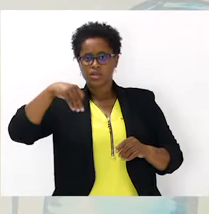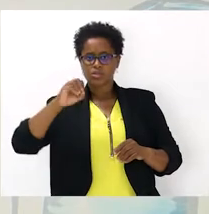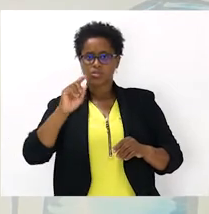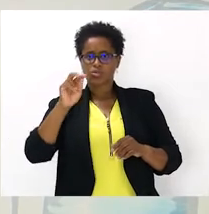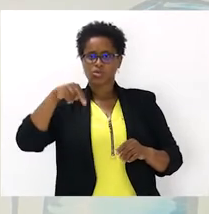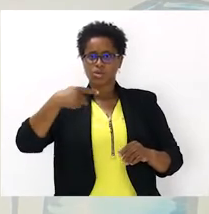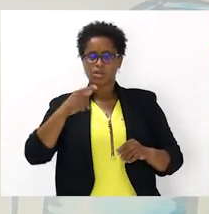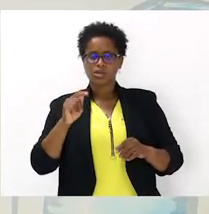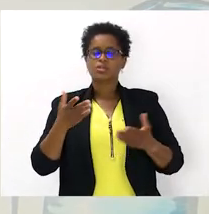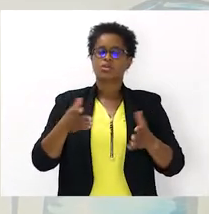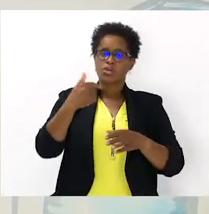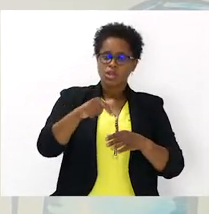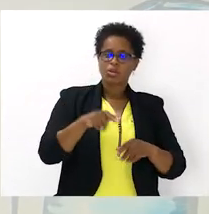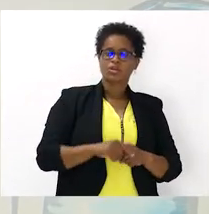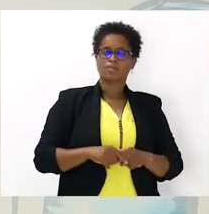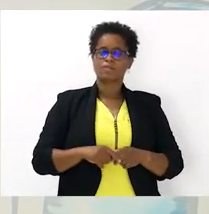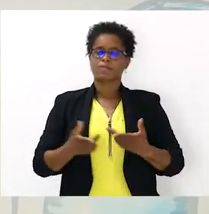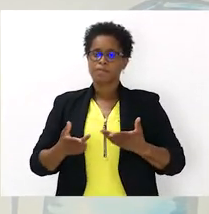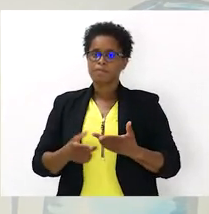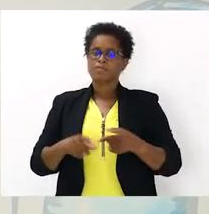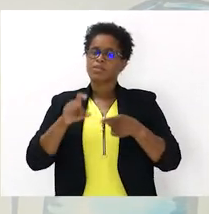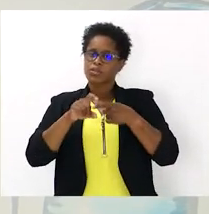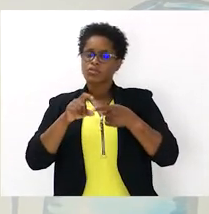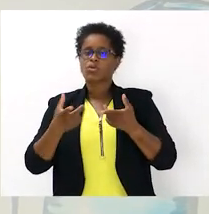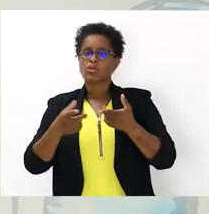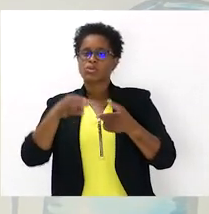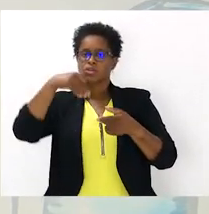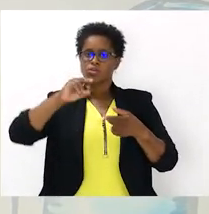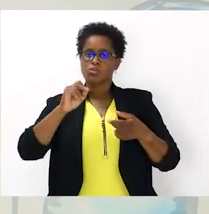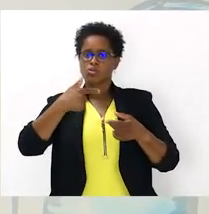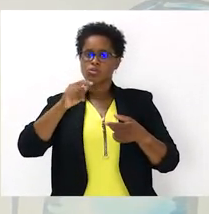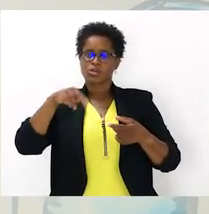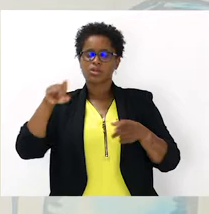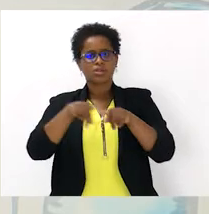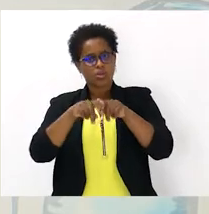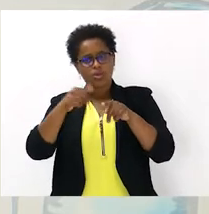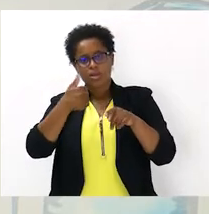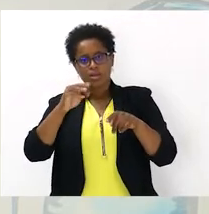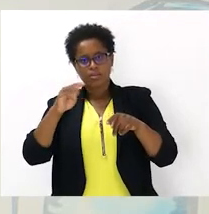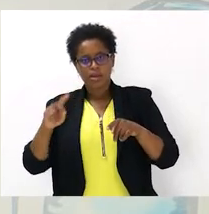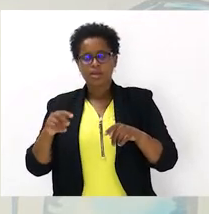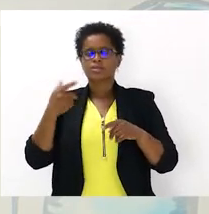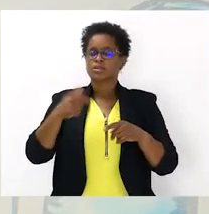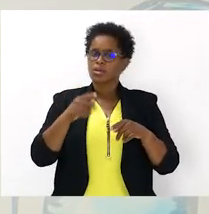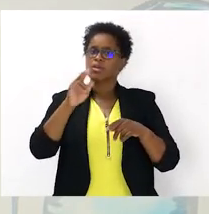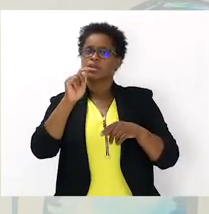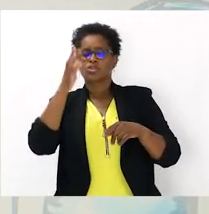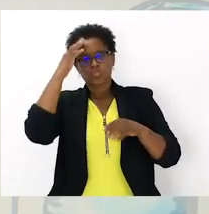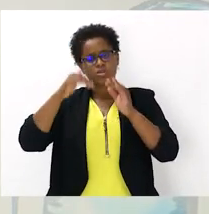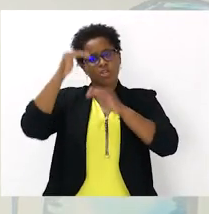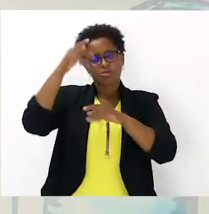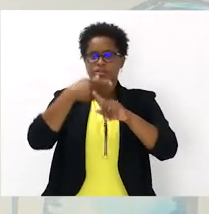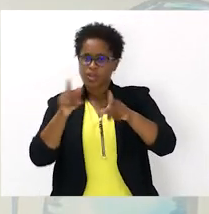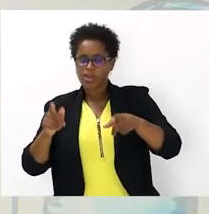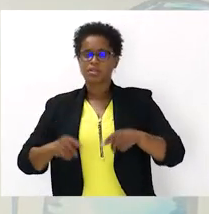temos aqui divisão de potência com a mesma base. Base A, base A. Certo? Expoentes diferentes. Expoente